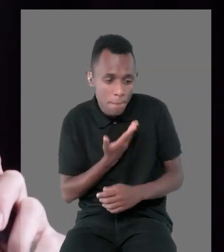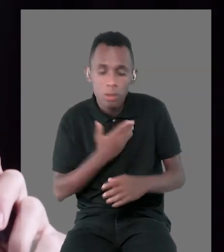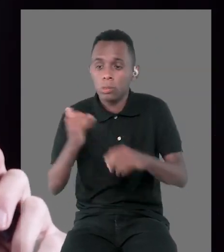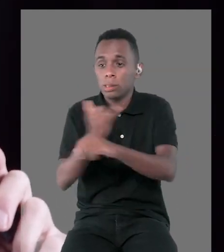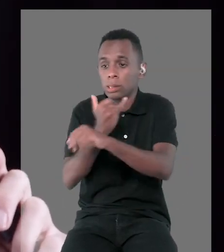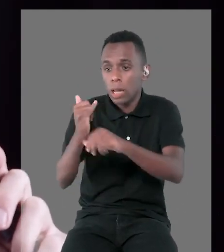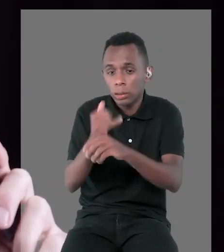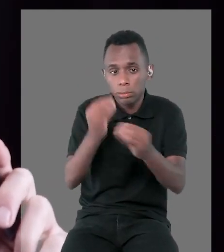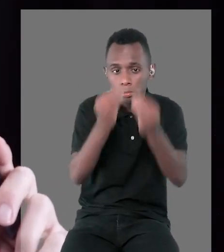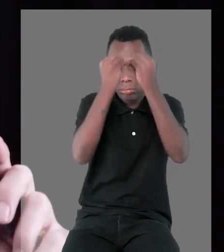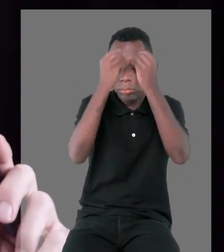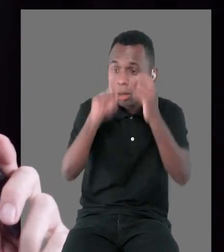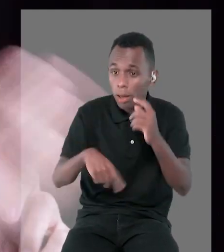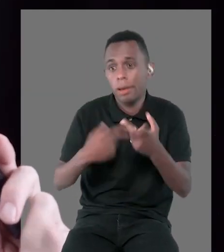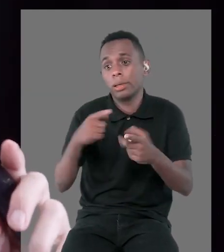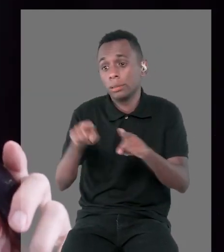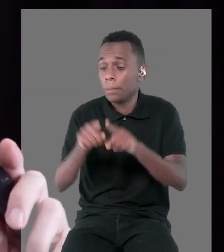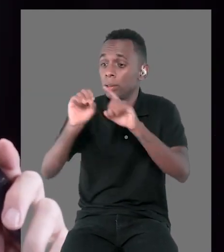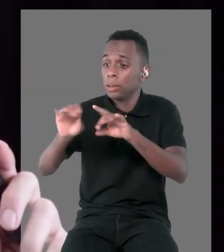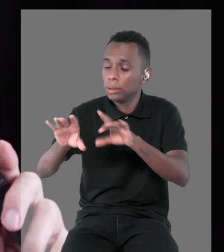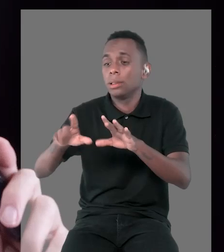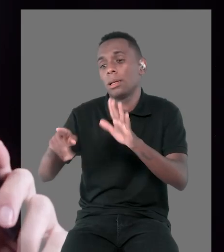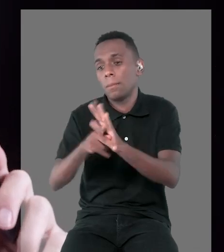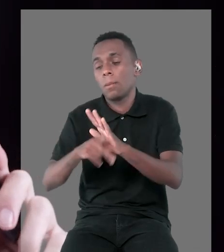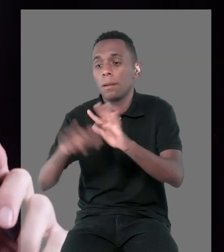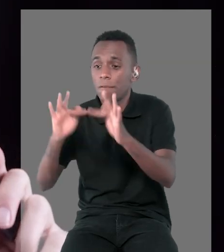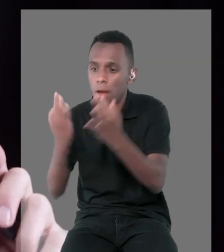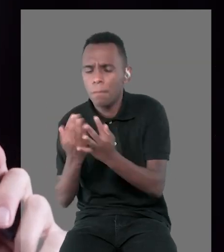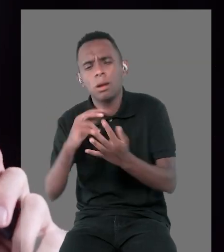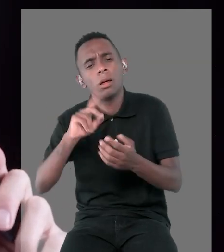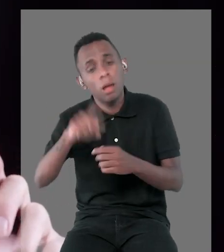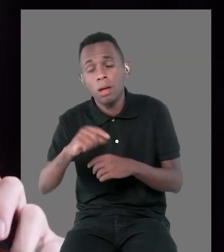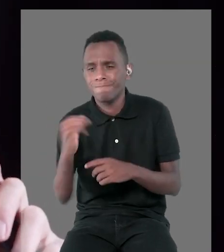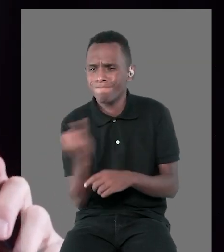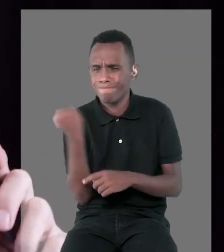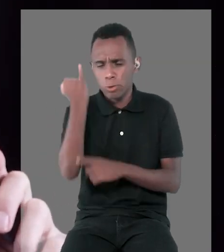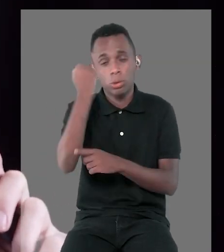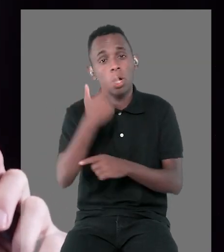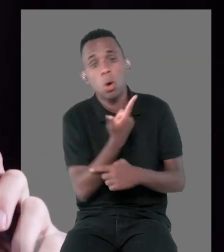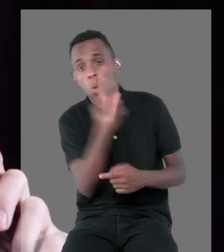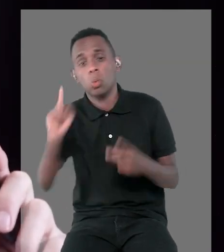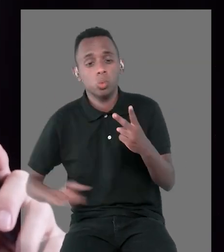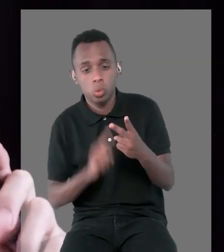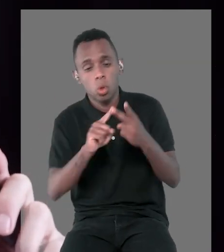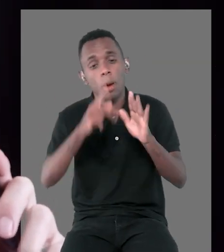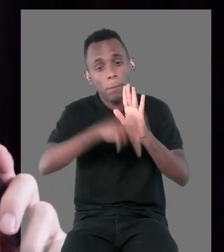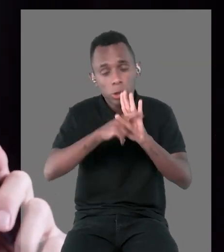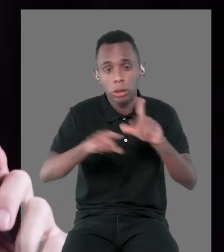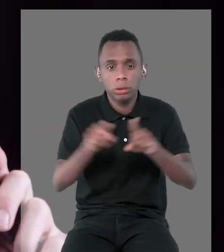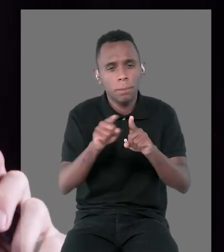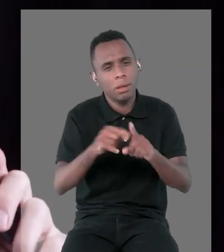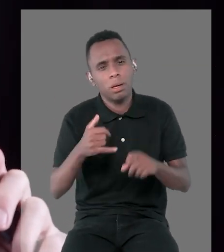que elas carregam, na verdade, elas também educam as famílias. Então isso é muito poderoso. E nós temos um outro programa que é virado a jovem de 15 a